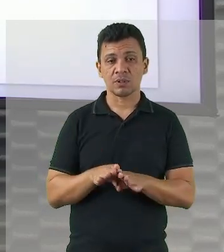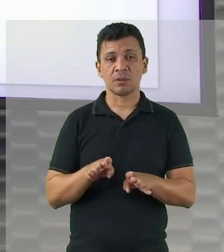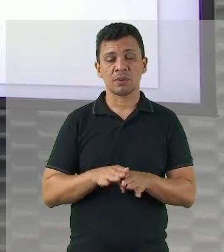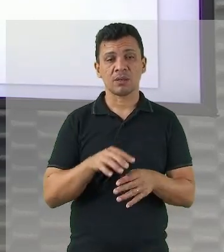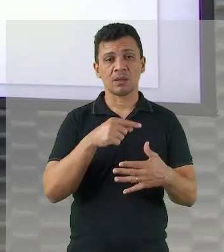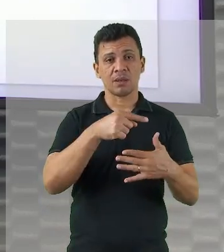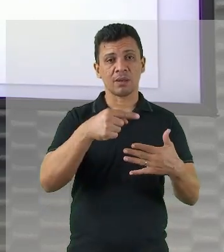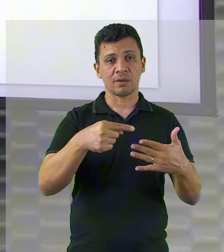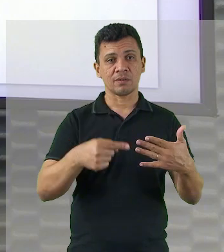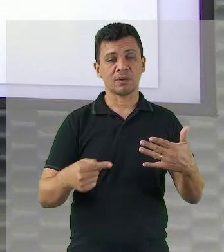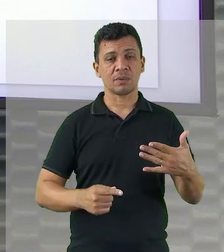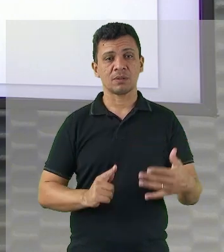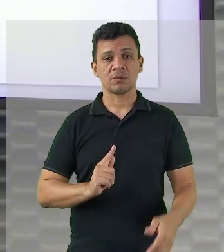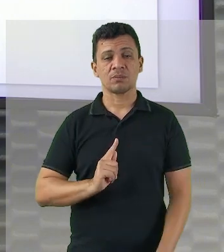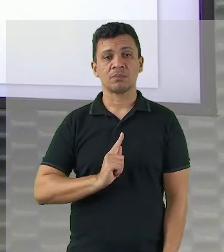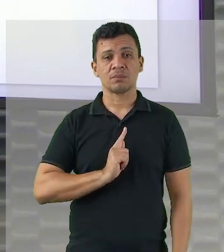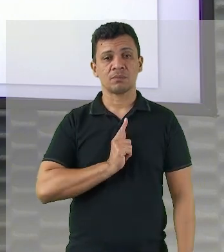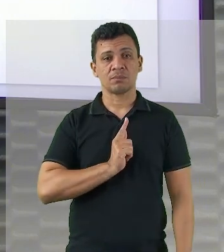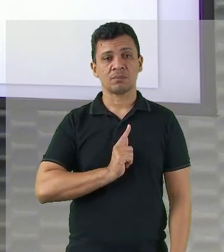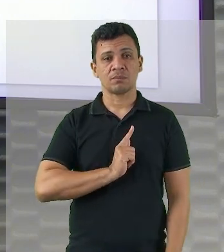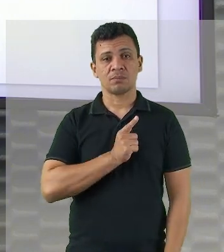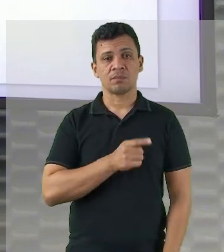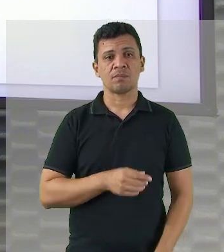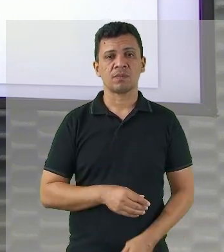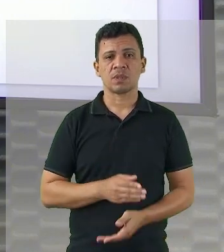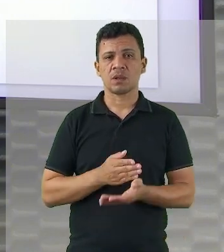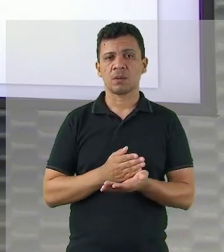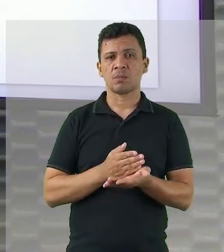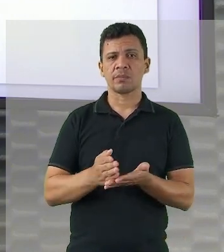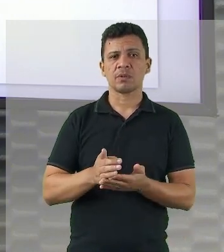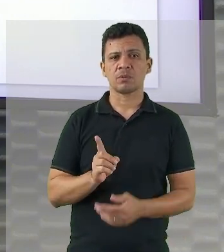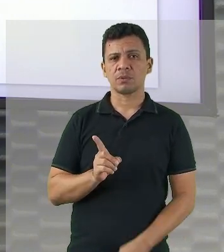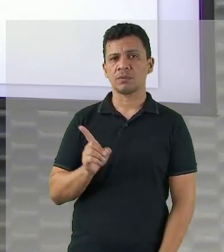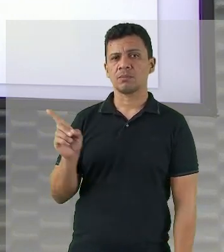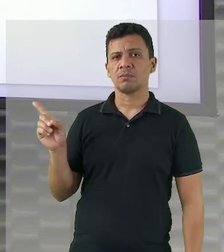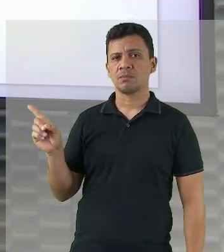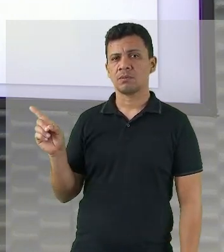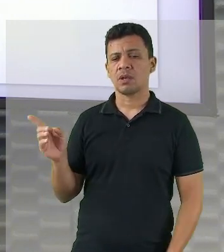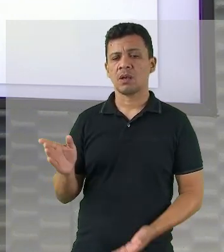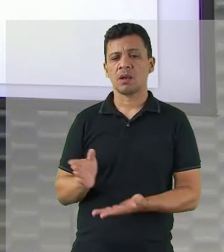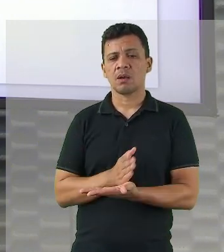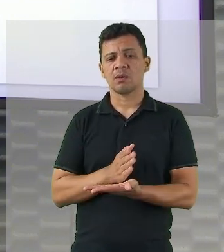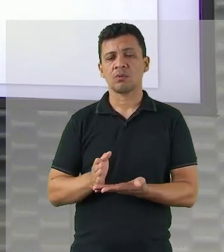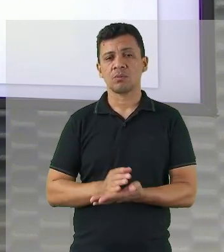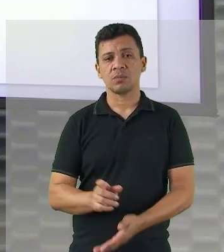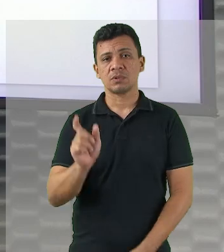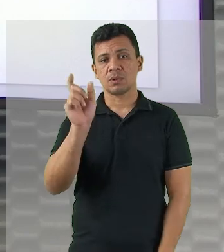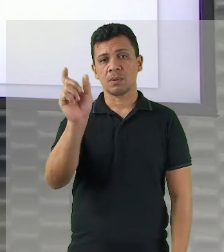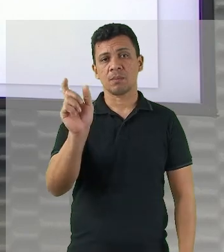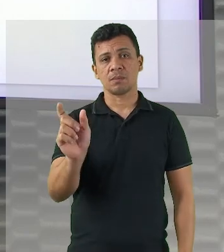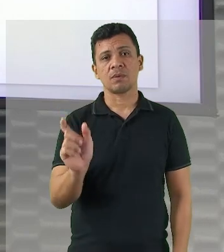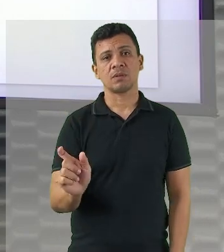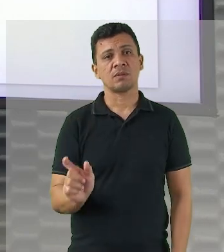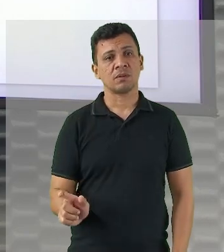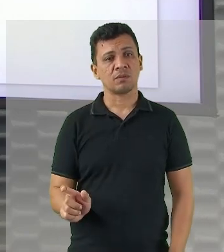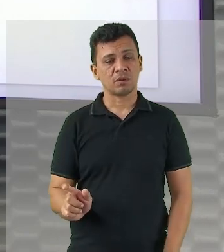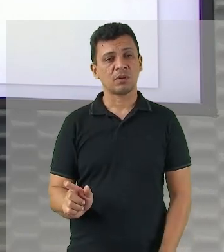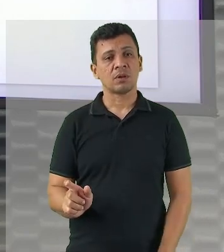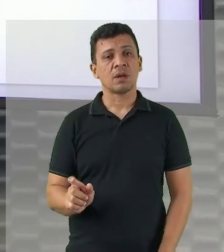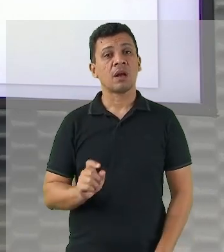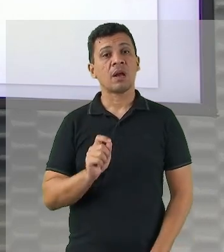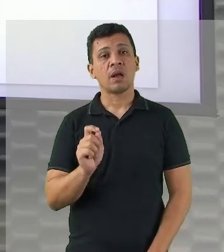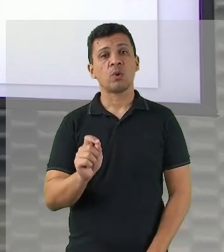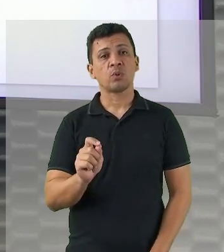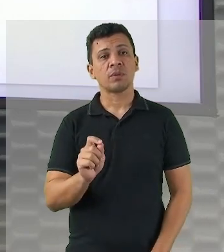elementos gramaticais. Para a gente começar, observem aqui alguns termos isolados que comumente